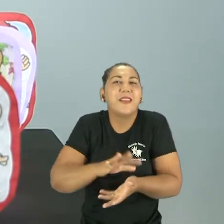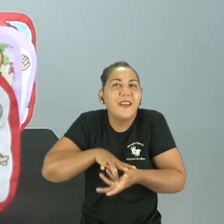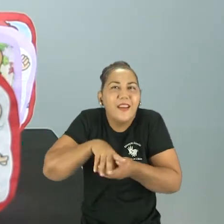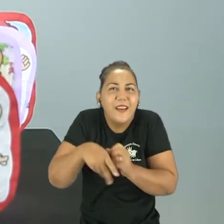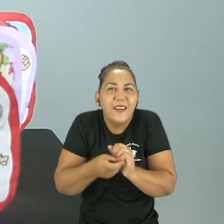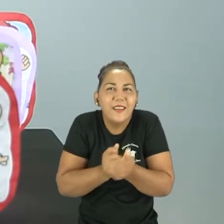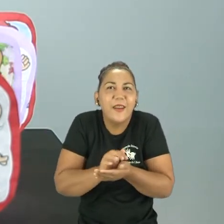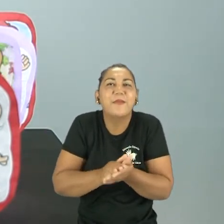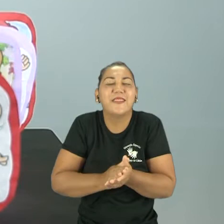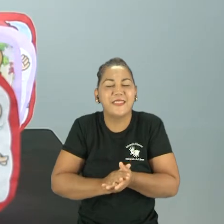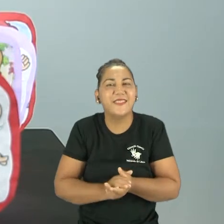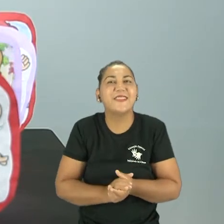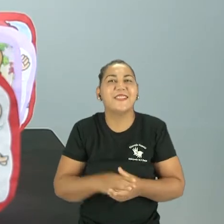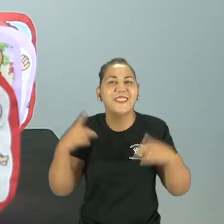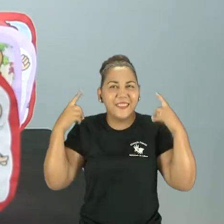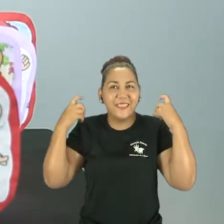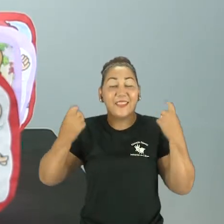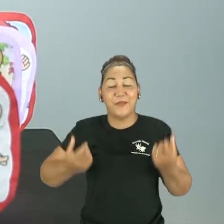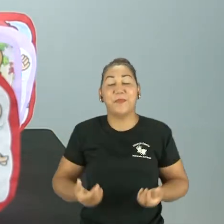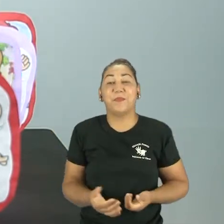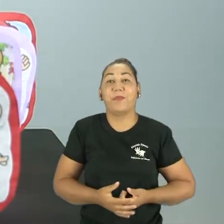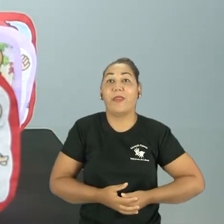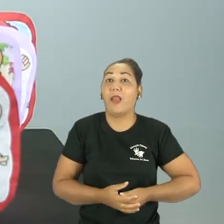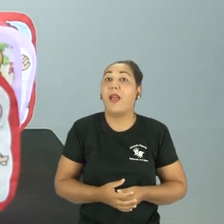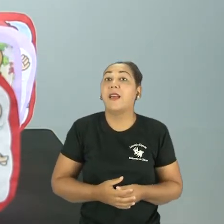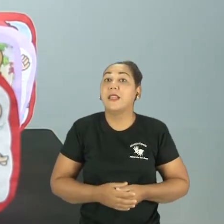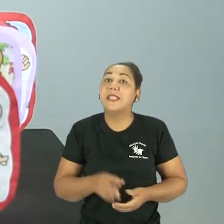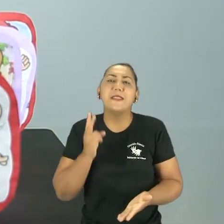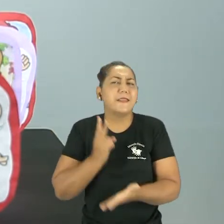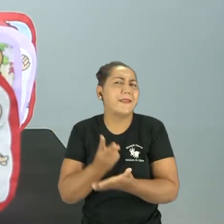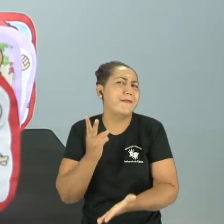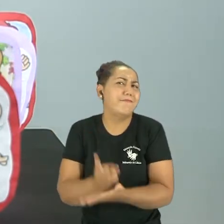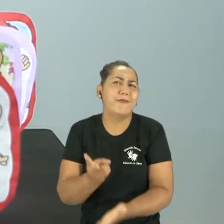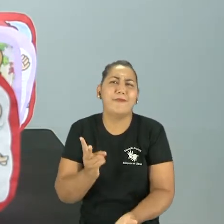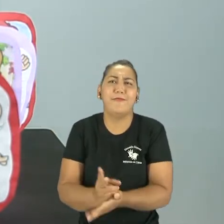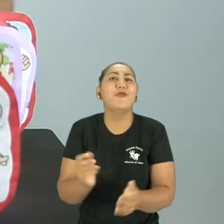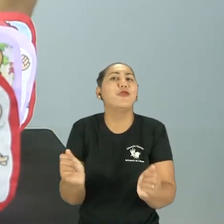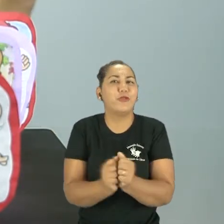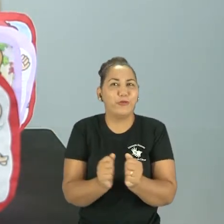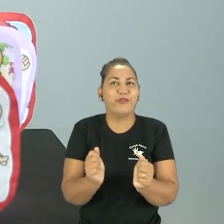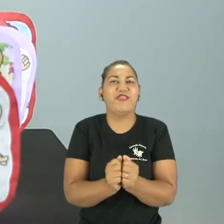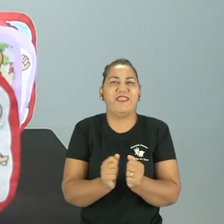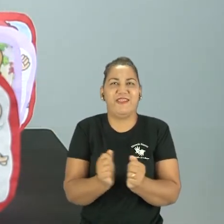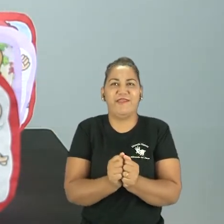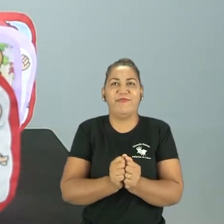ela deixa de participar. E tem várias e várias